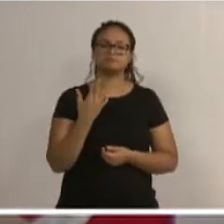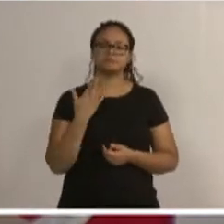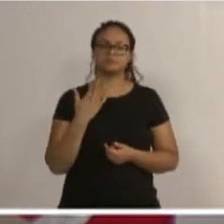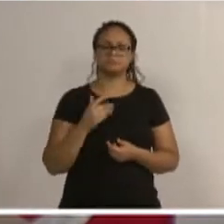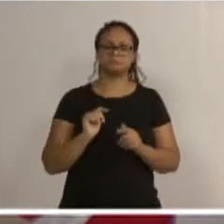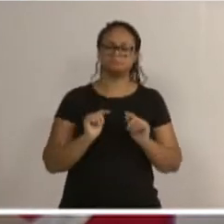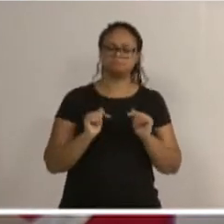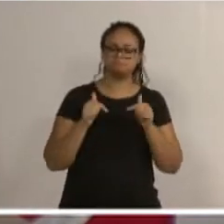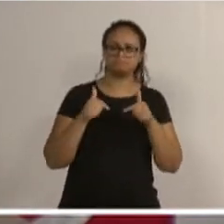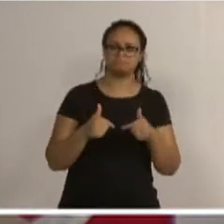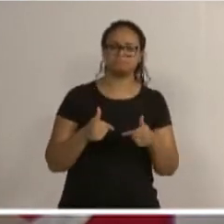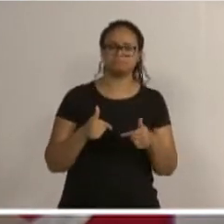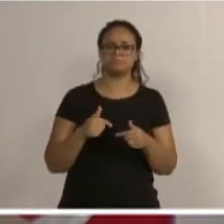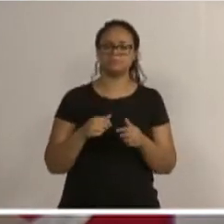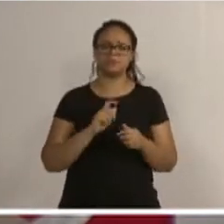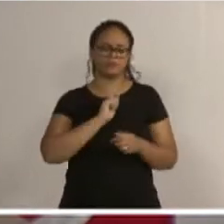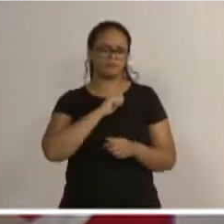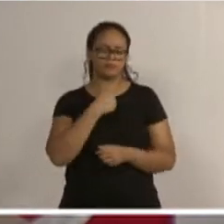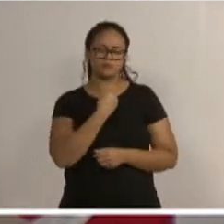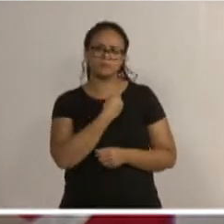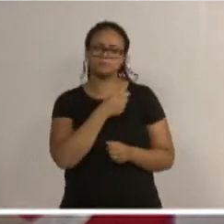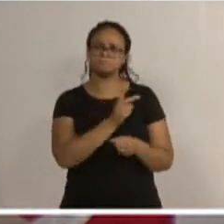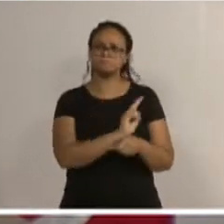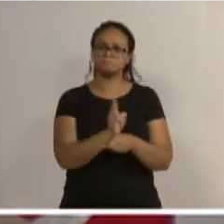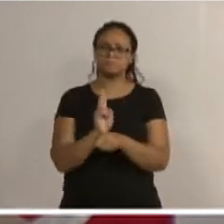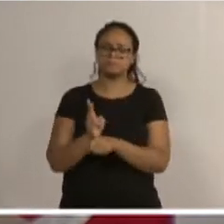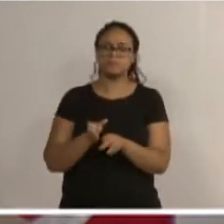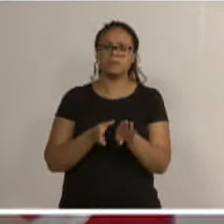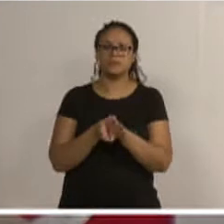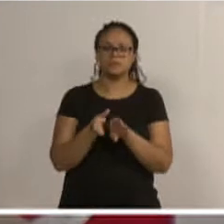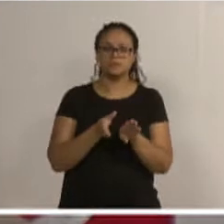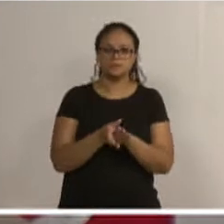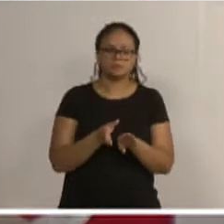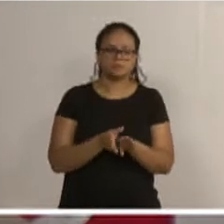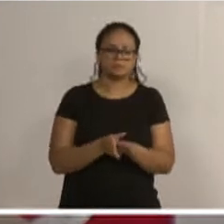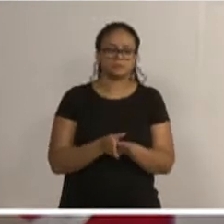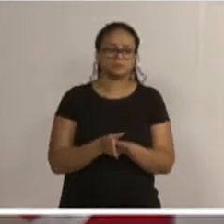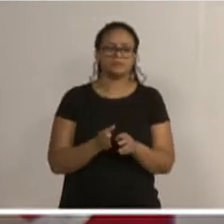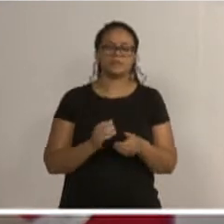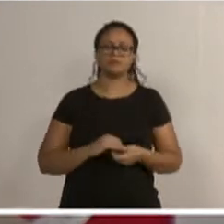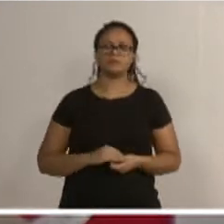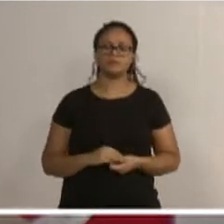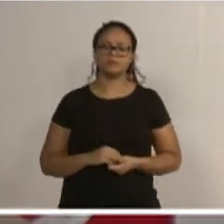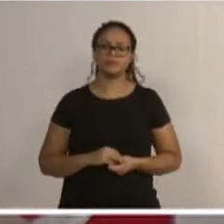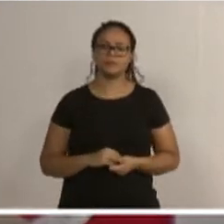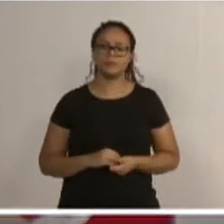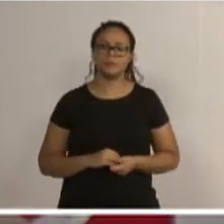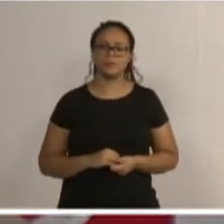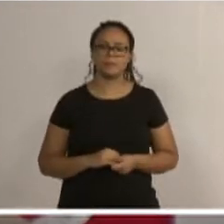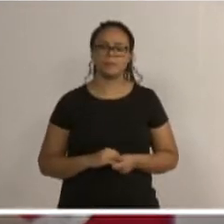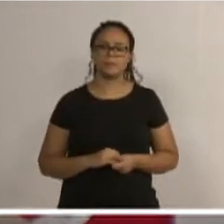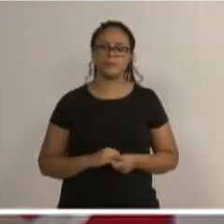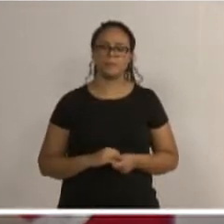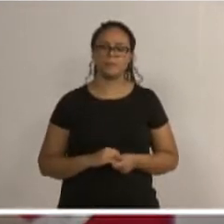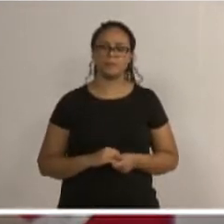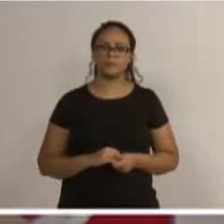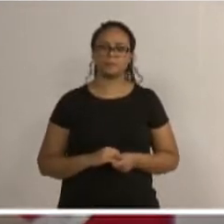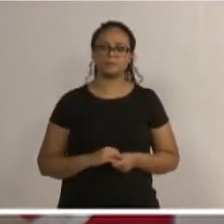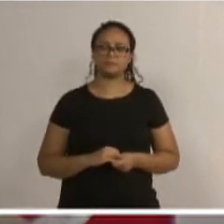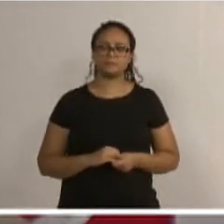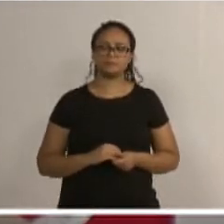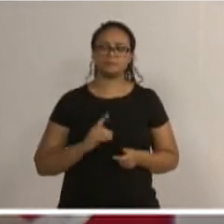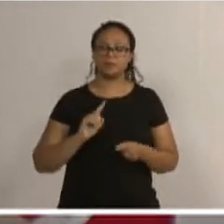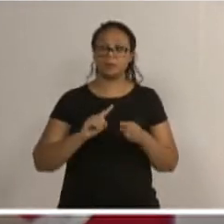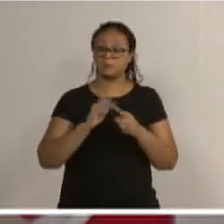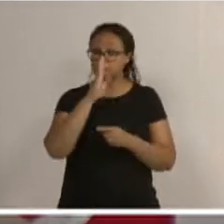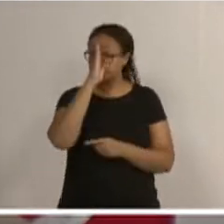trabalhar, fiscalizar, orientar o serviço do transporte público na cidade de Blumenau, e também o trânsito, mas especialmente